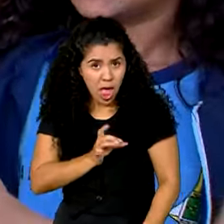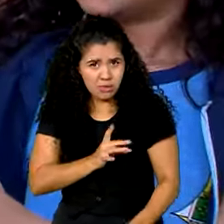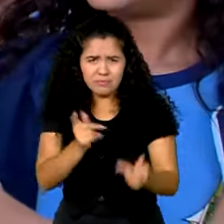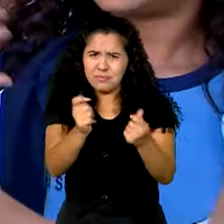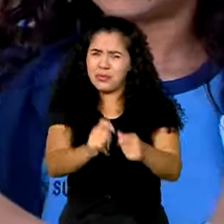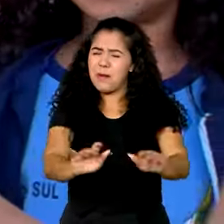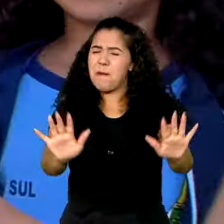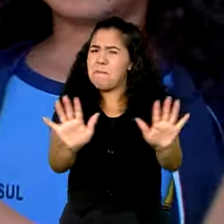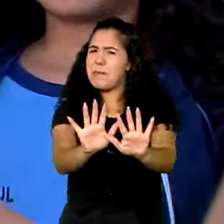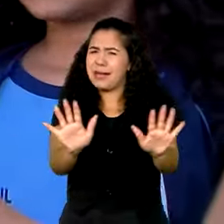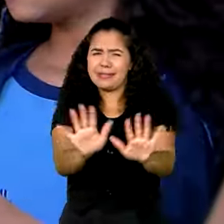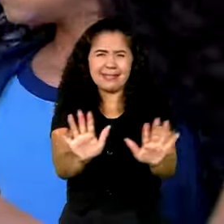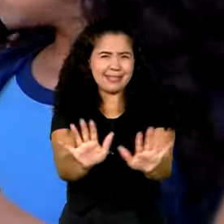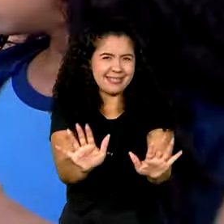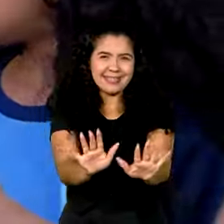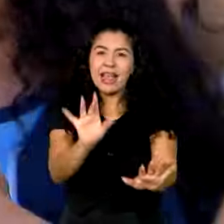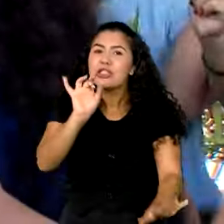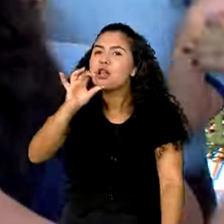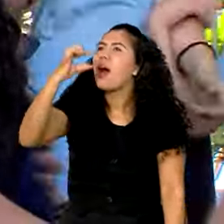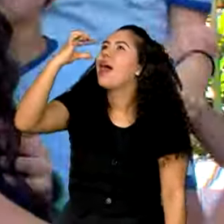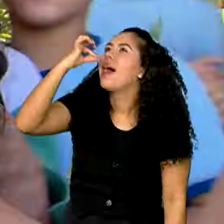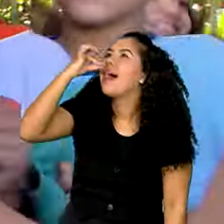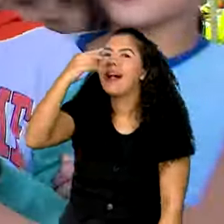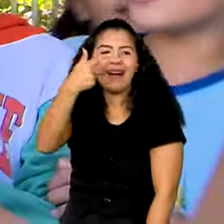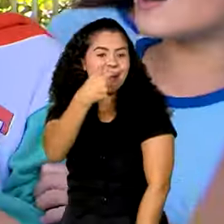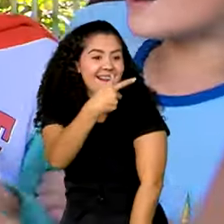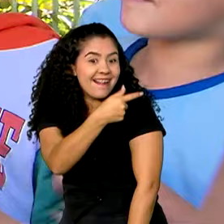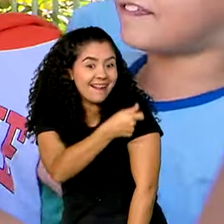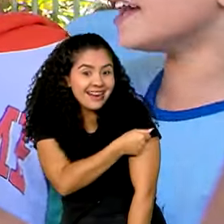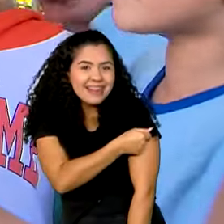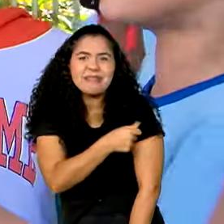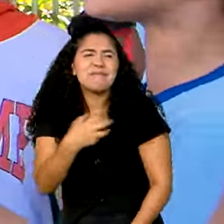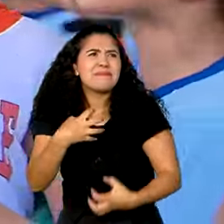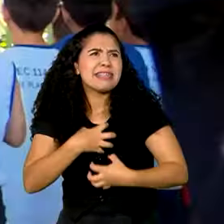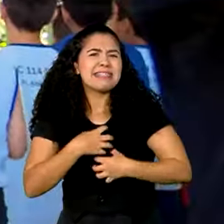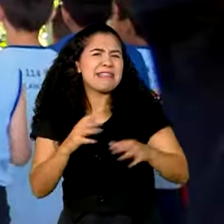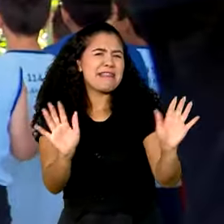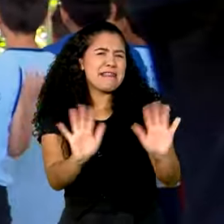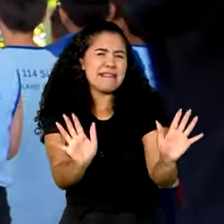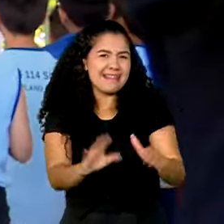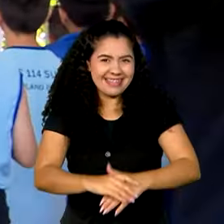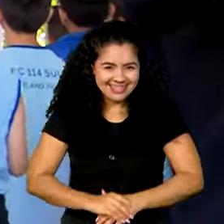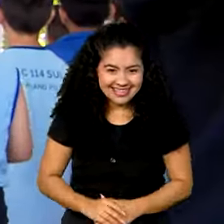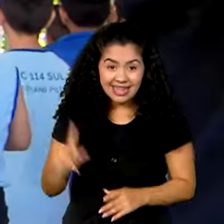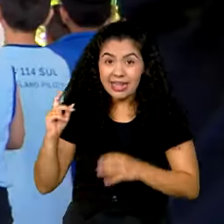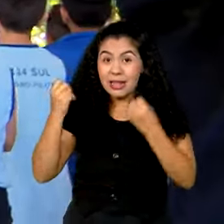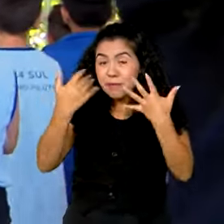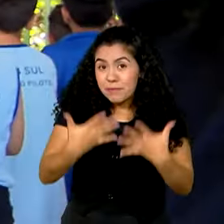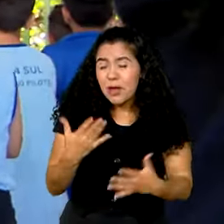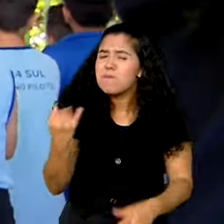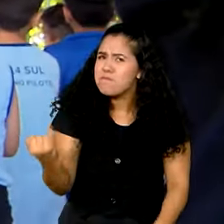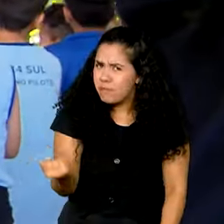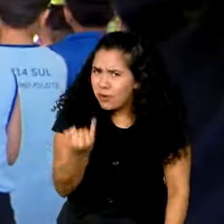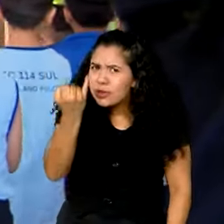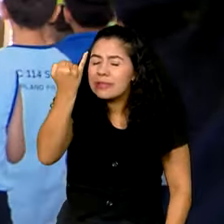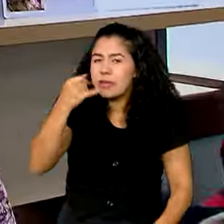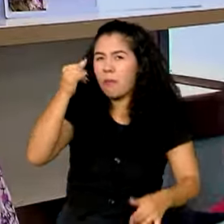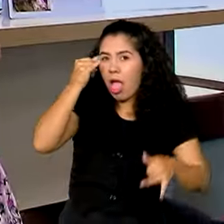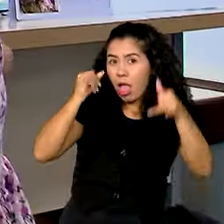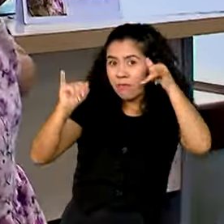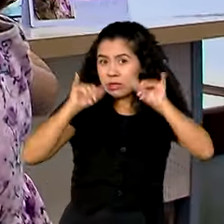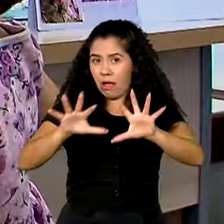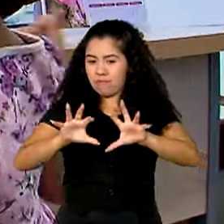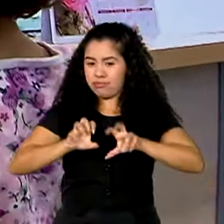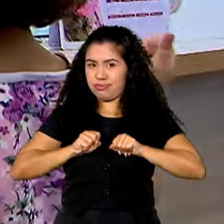não precisa ter nada, é só tomar e quando você tomar você nem vai sentir nada. É importante porque é para se prevenir das doenças.